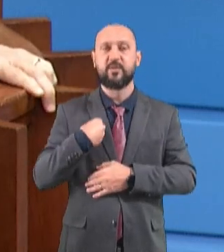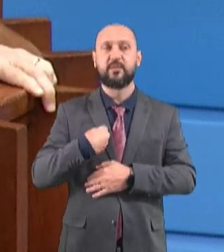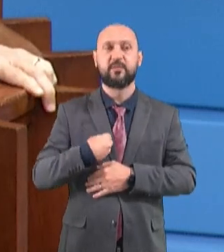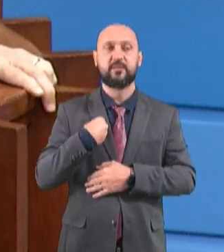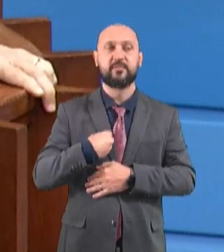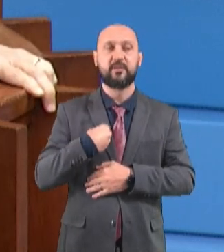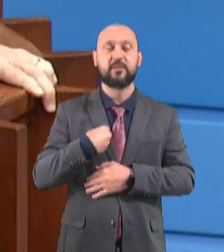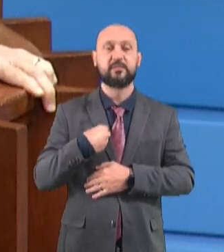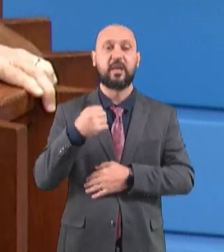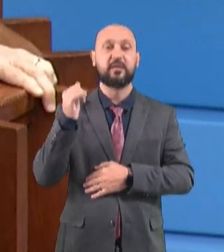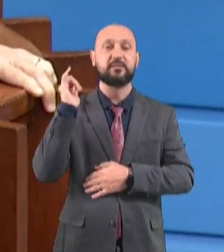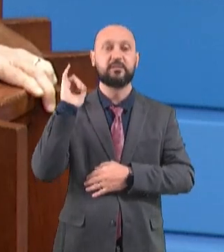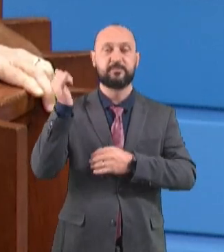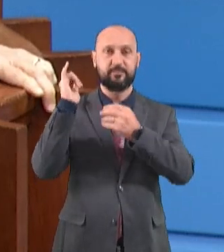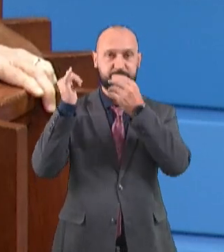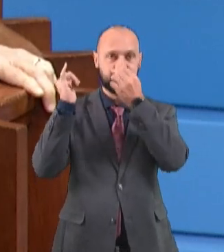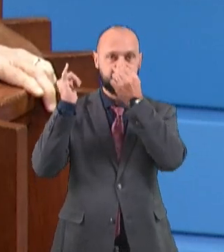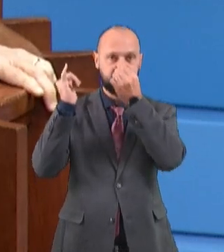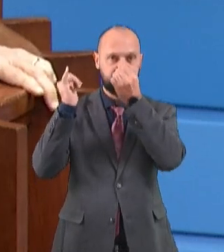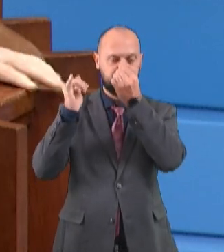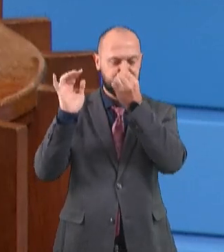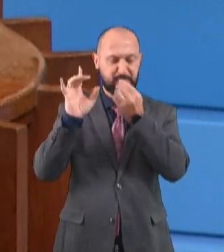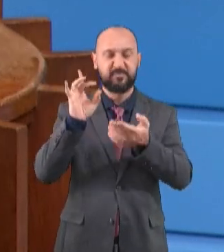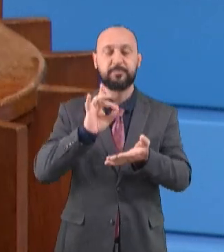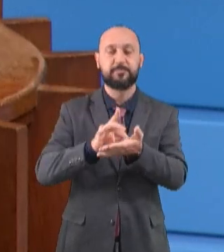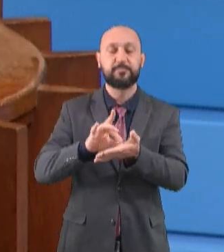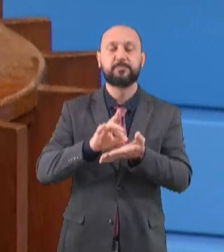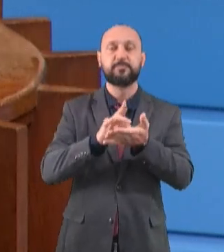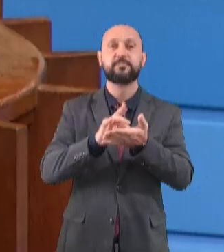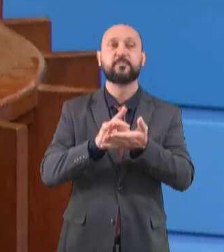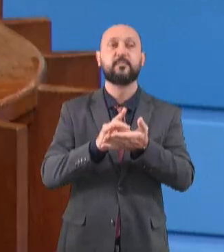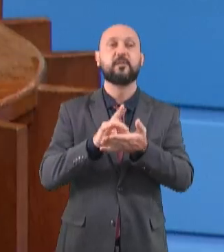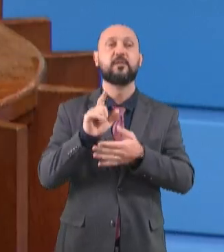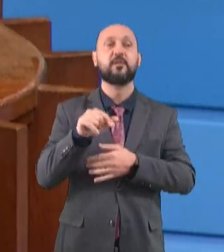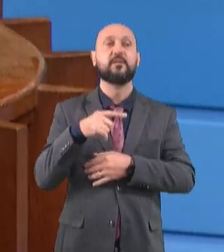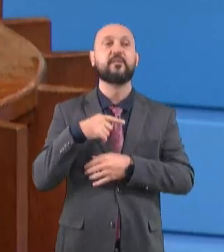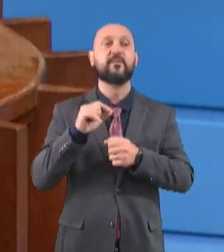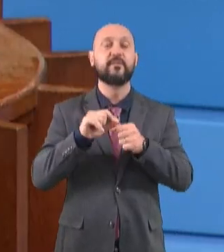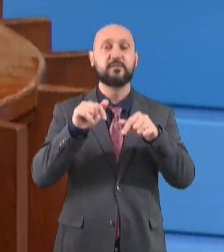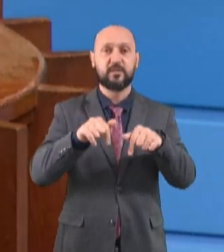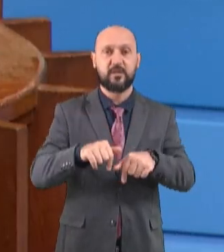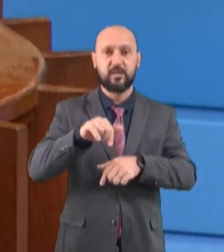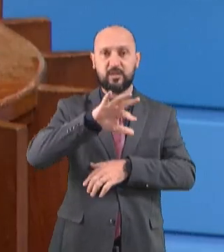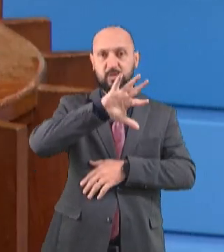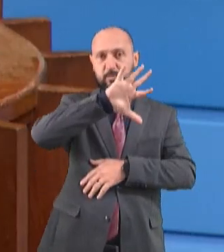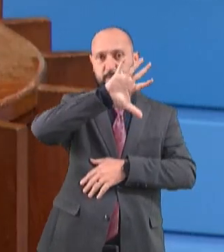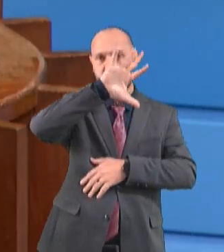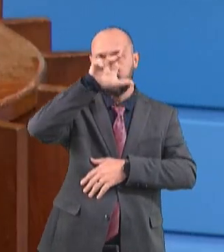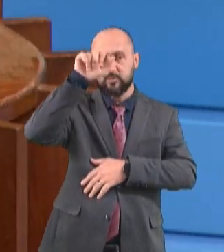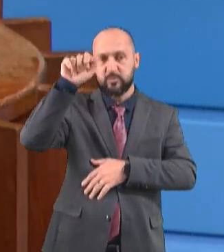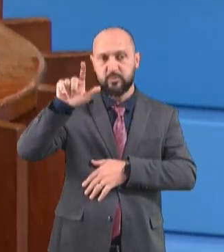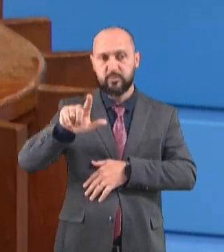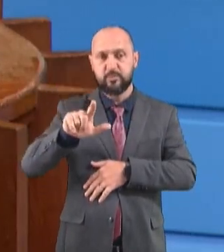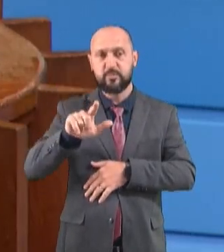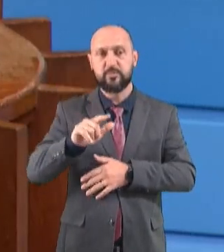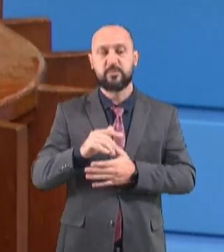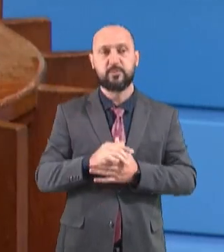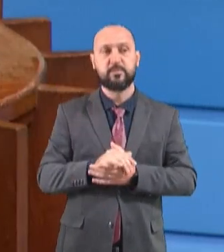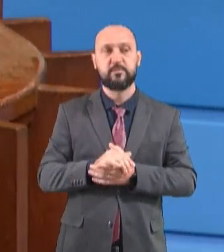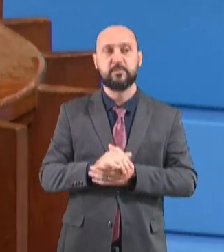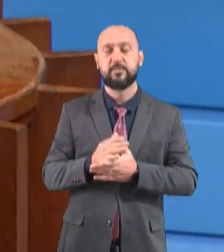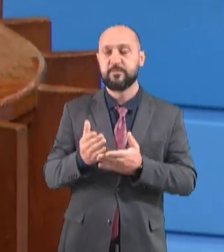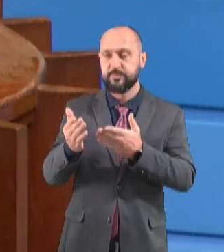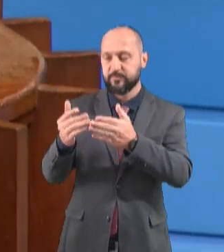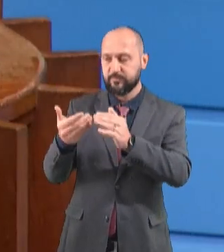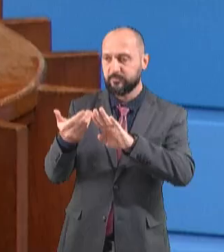da narrativa e não da verdade, então isso não é uma coisa feita aqui no Mato Grosso do Sul. Permite uma parte, deputado? Com